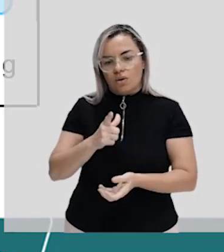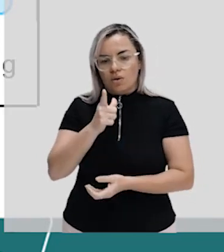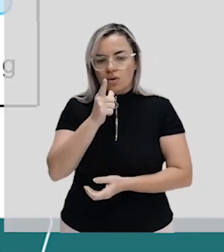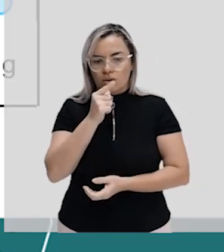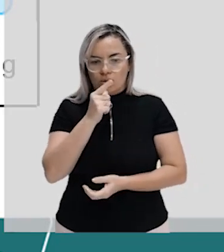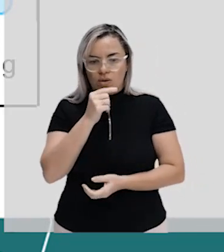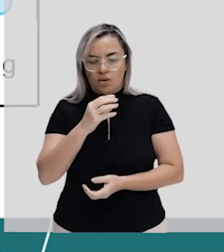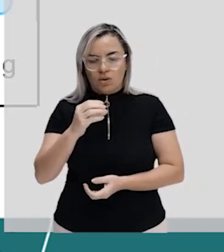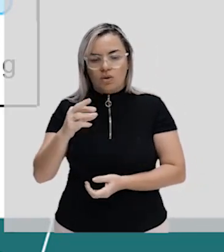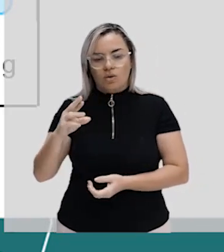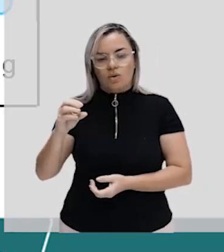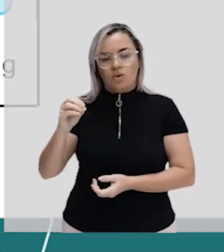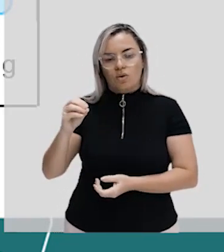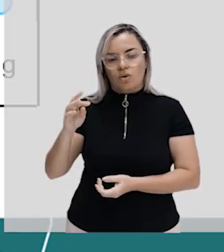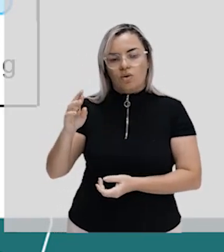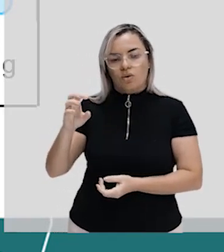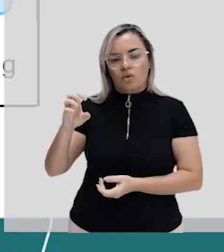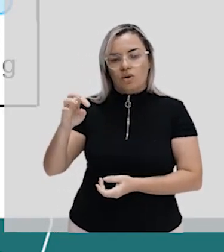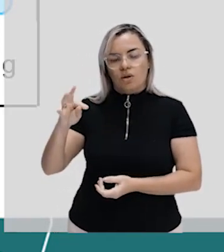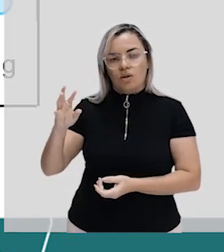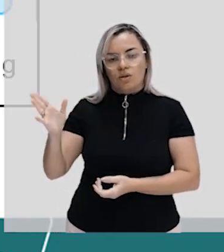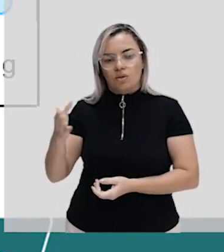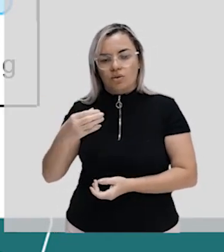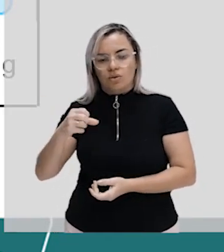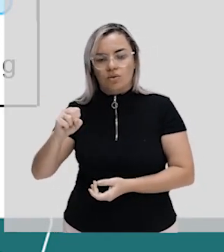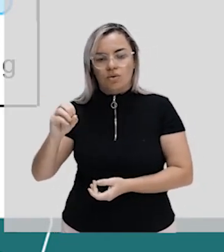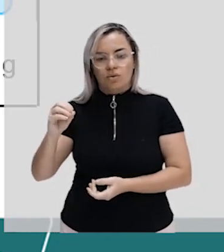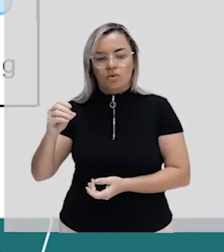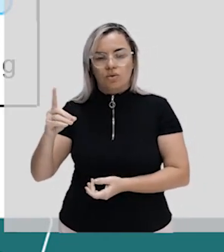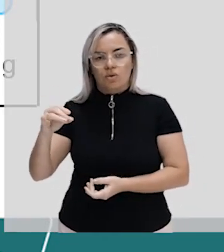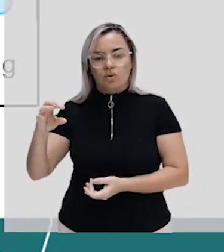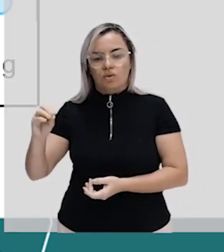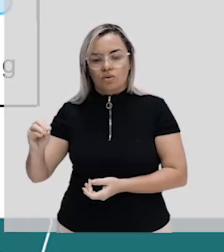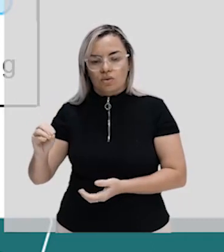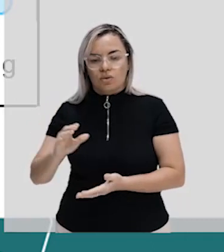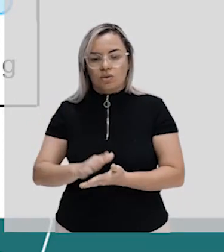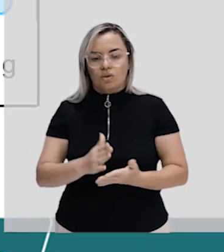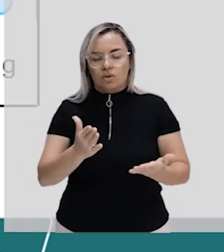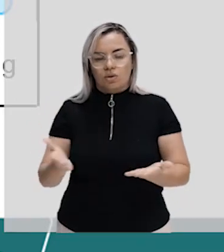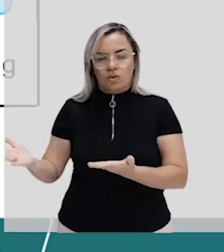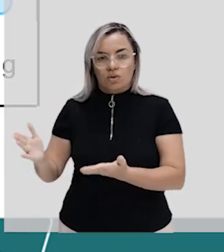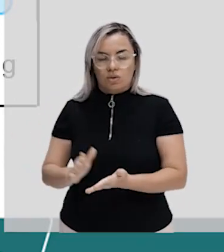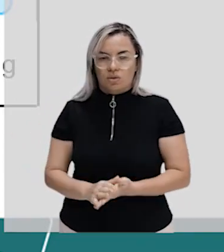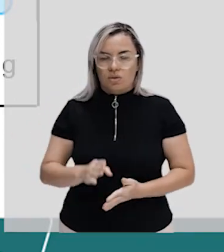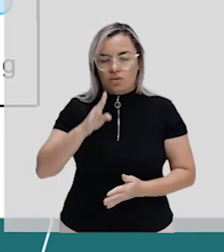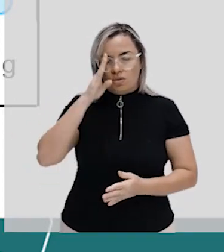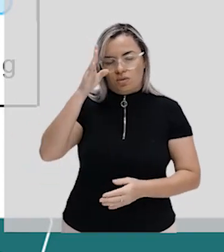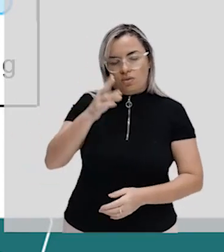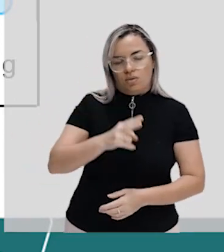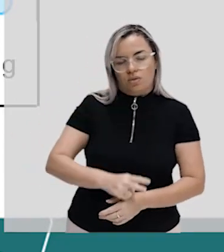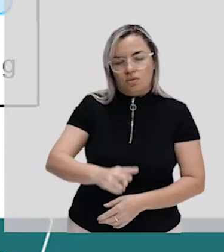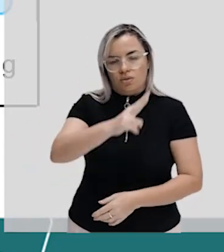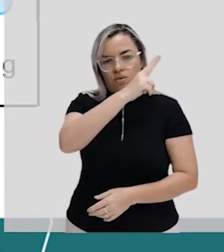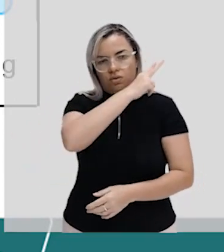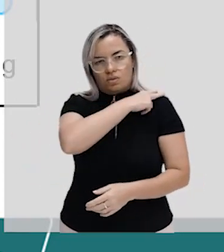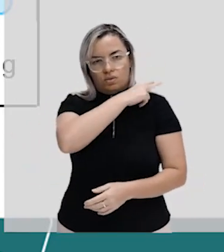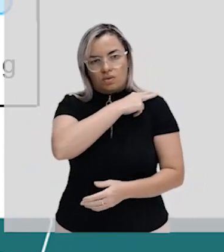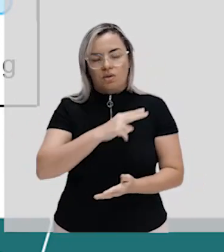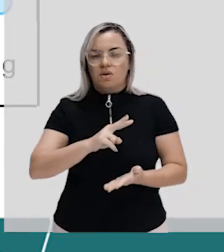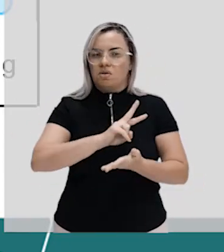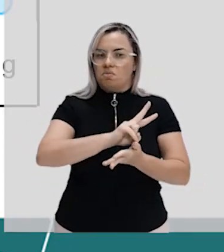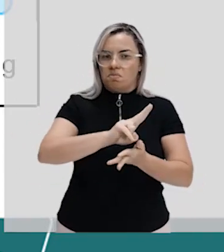esse termo, principalmente no segundo ano do ensino médio, ele vai aparecer diversas vezes. Uma